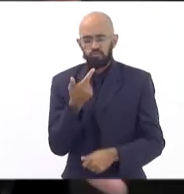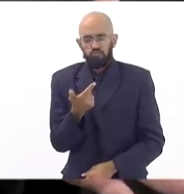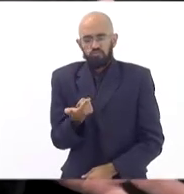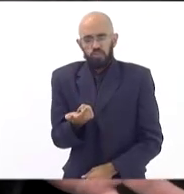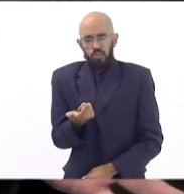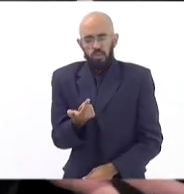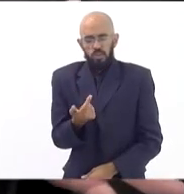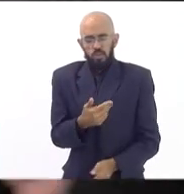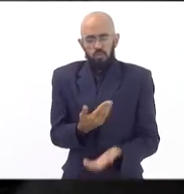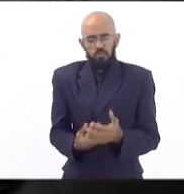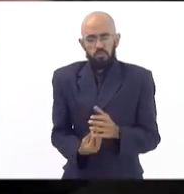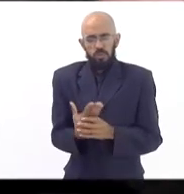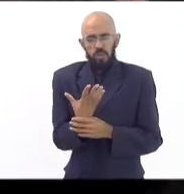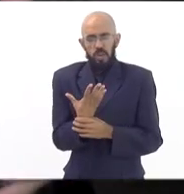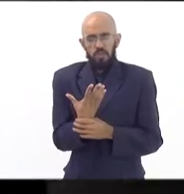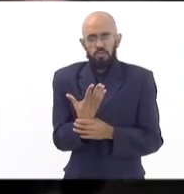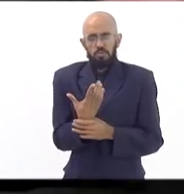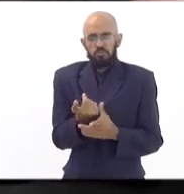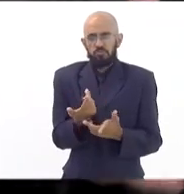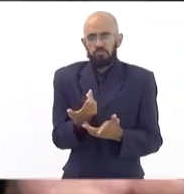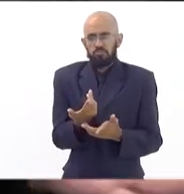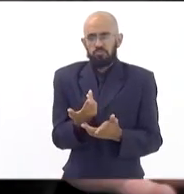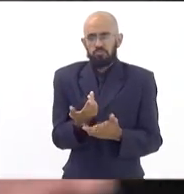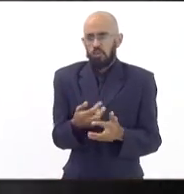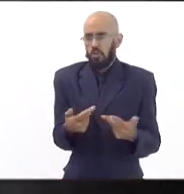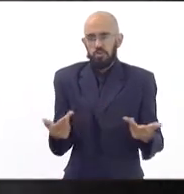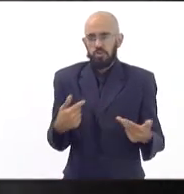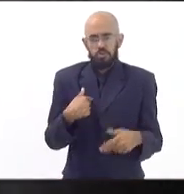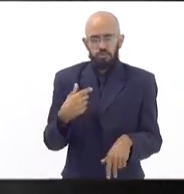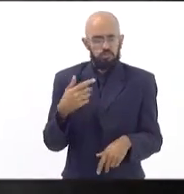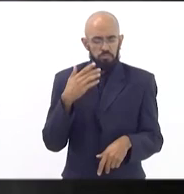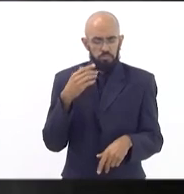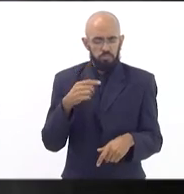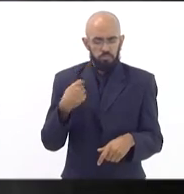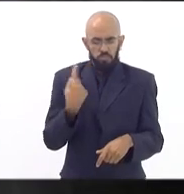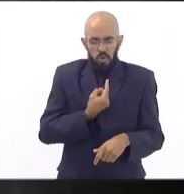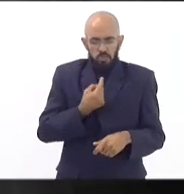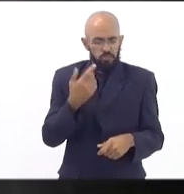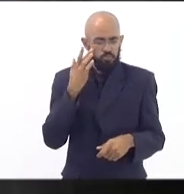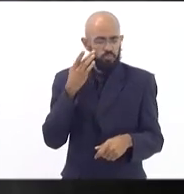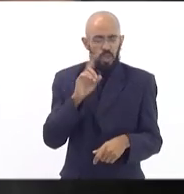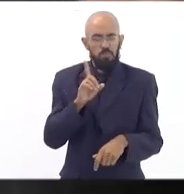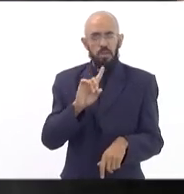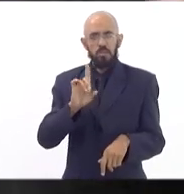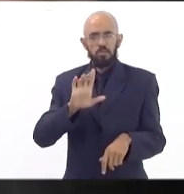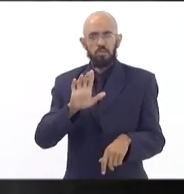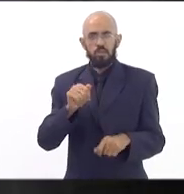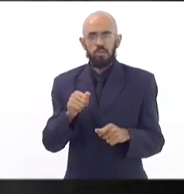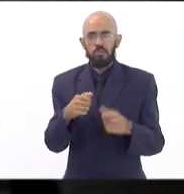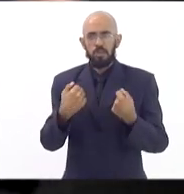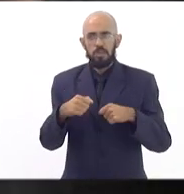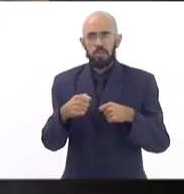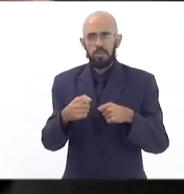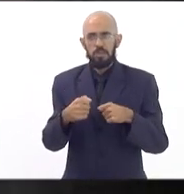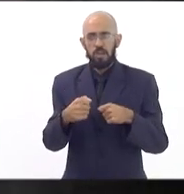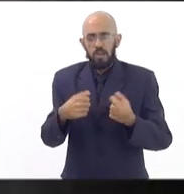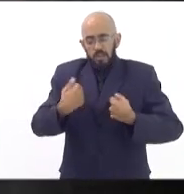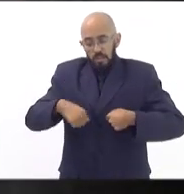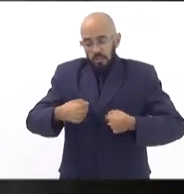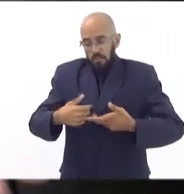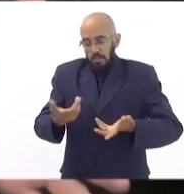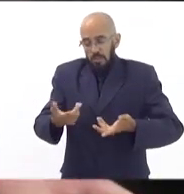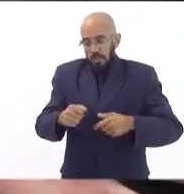passou a existir o razões que fogem a todos os controle aqui é e passa a ser necessária a